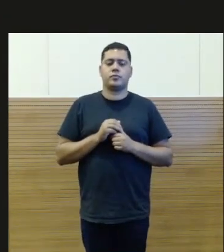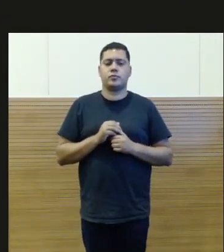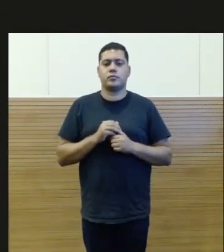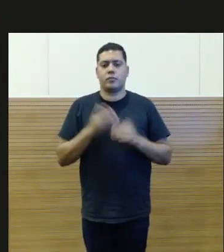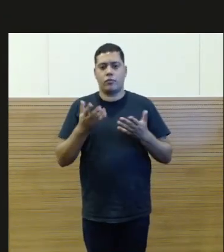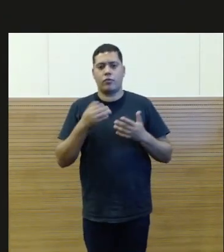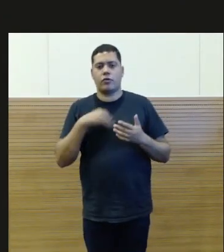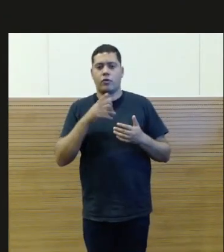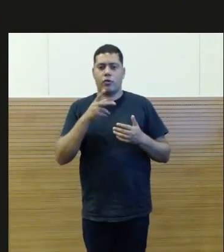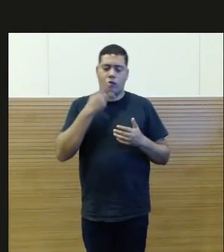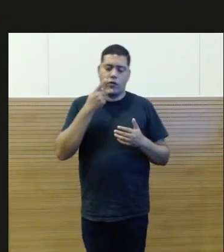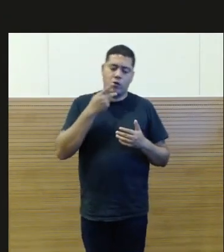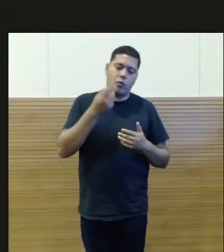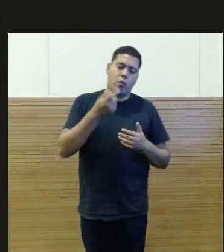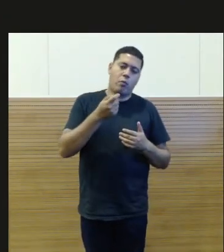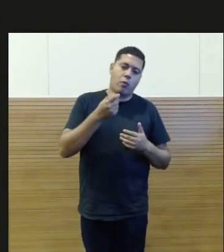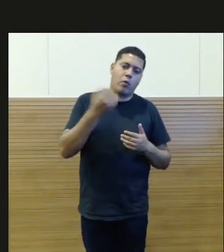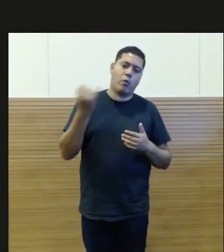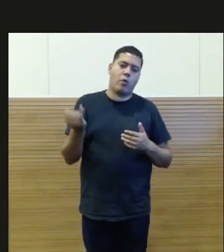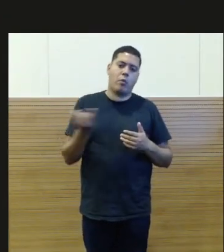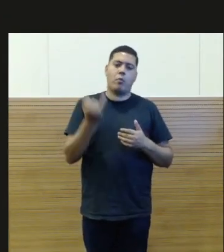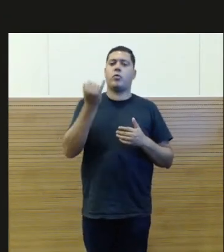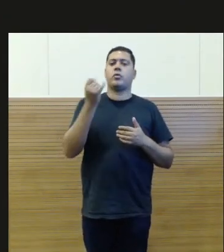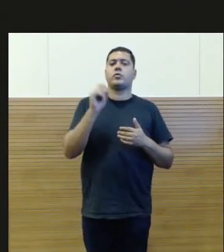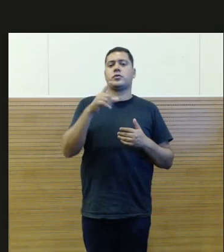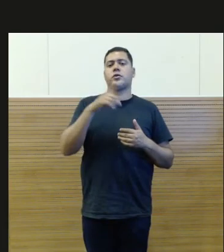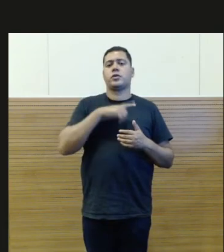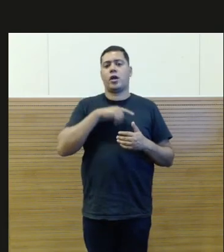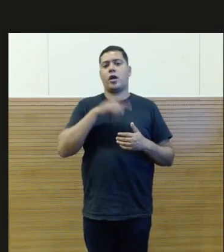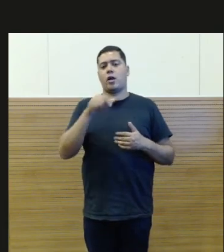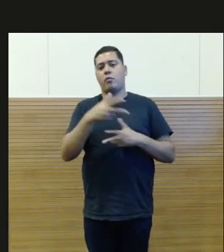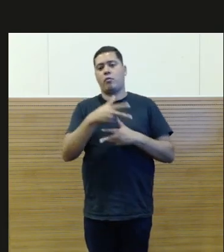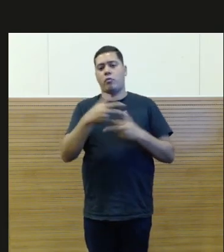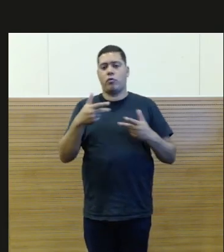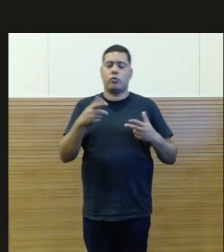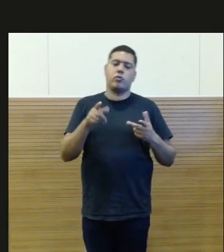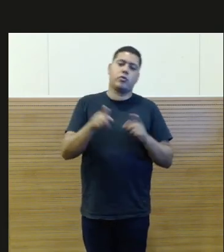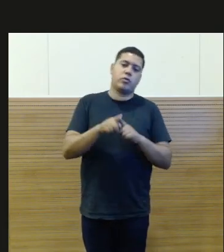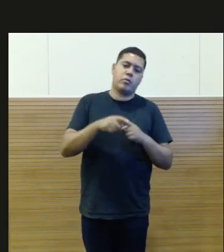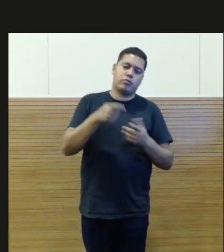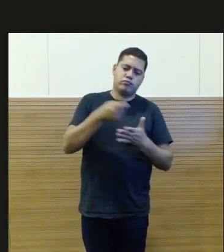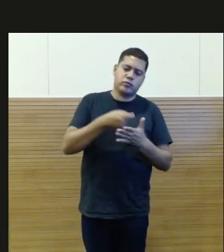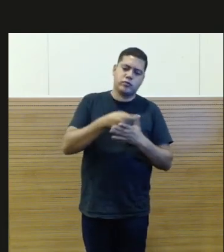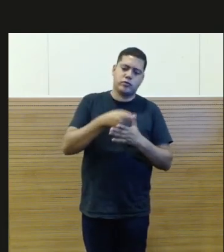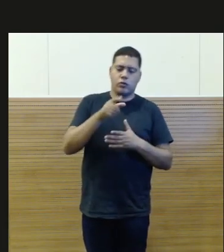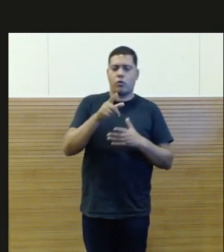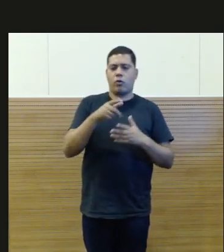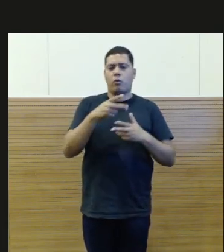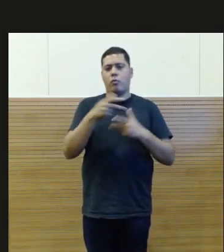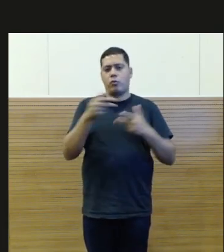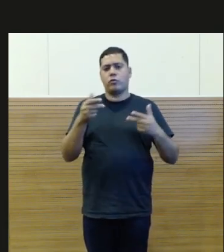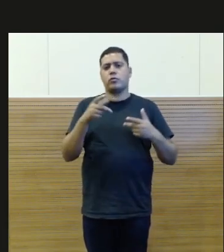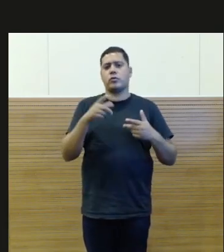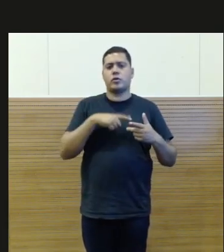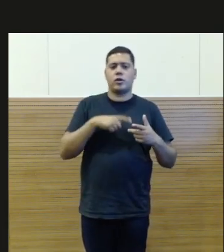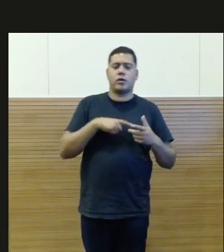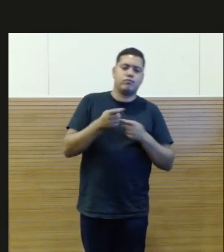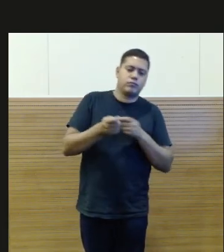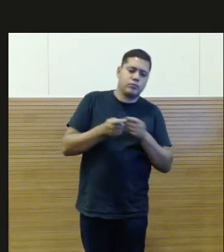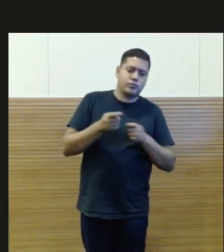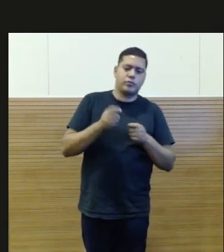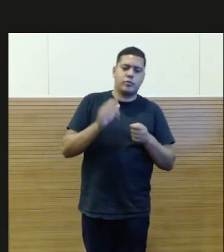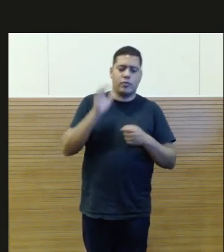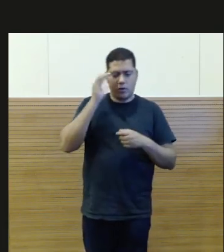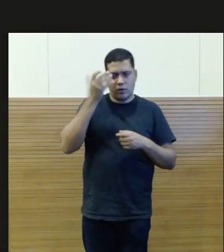já comentei um pouco a importância de ter esses produtos, a definição desses produtos que são regulados bem